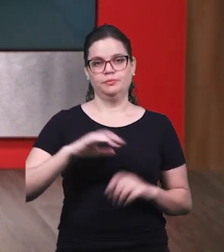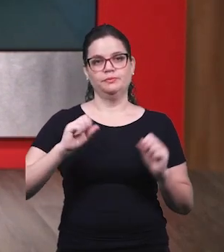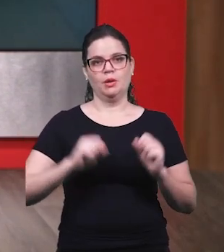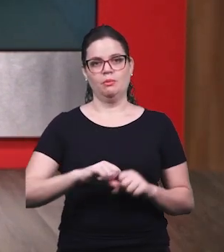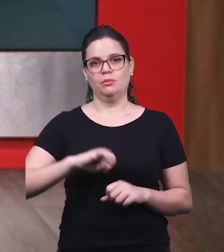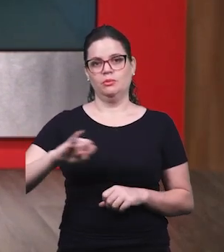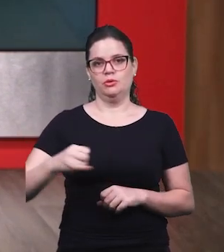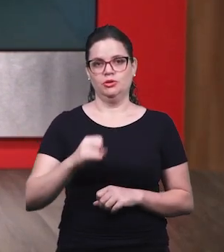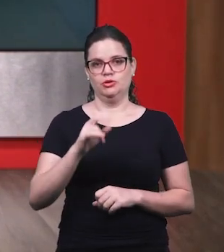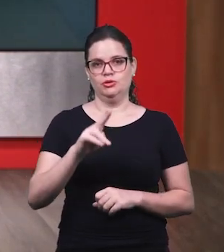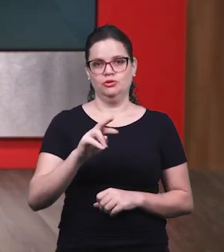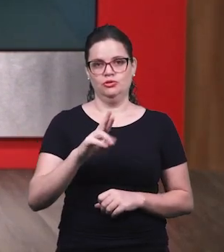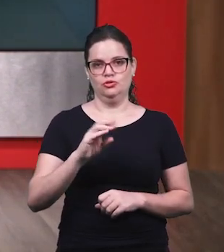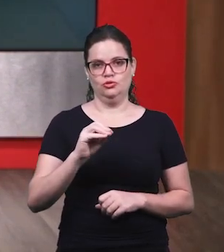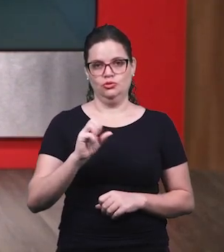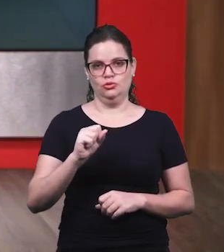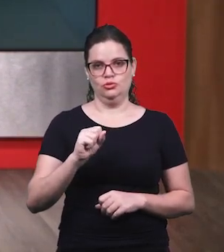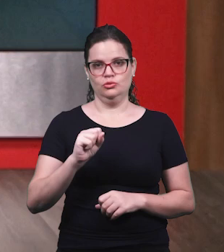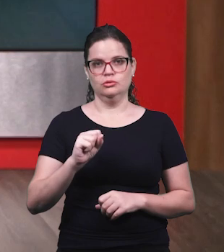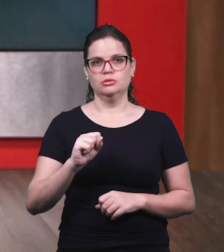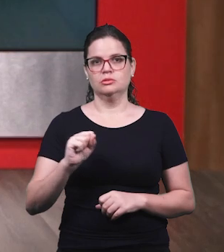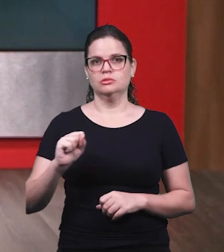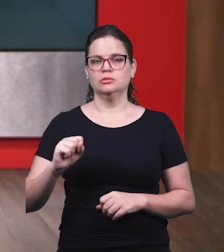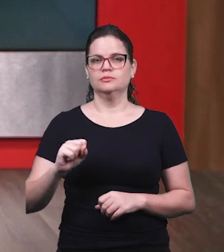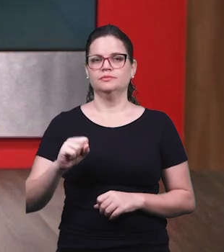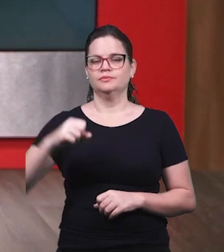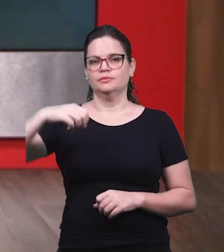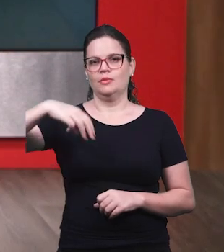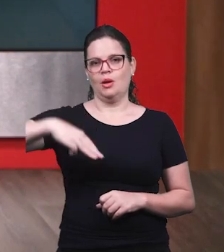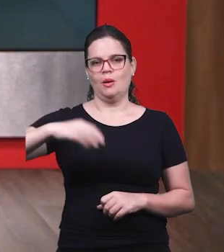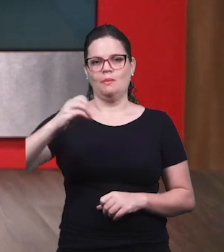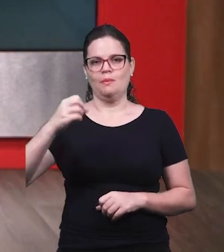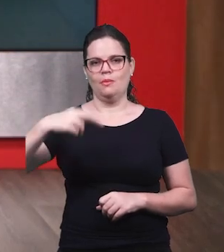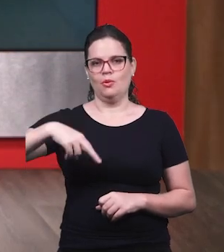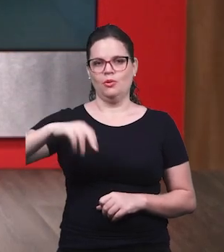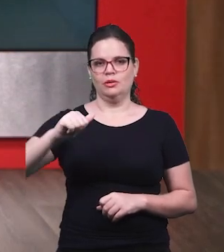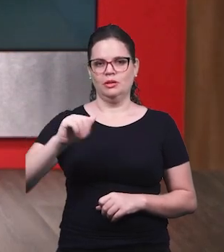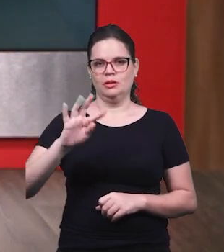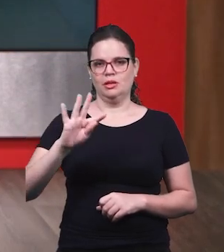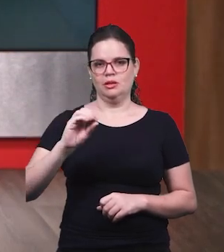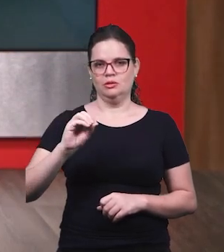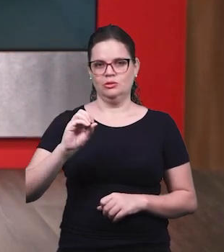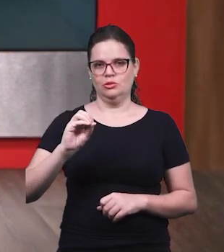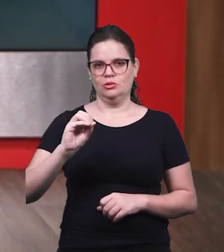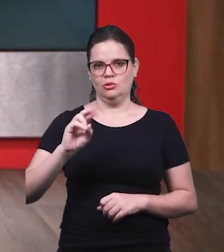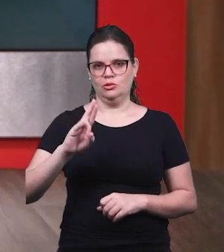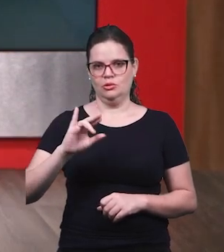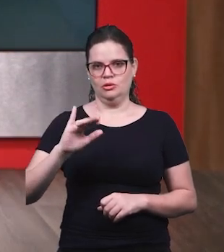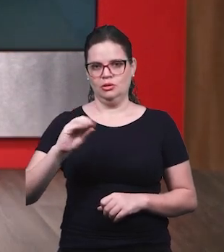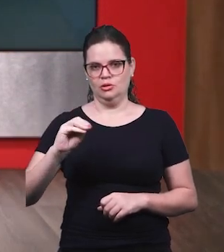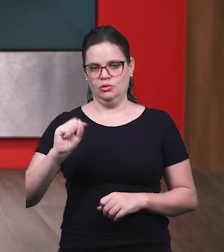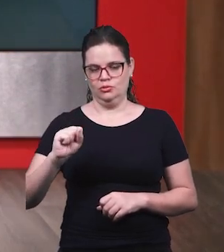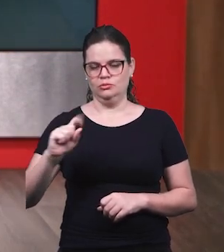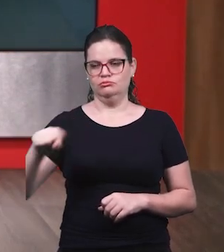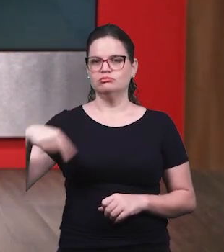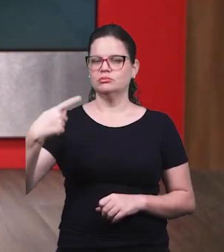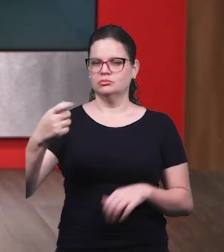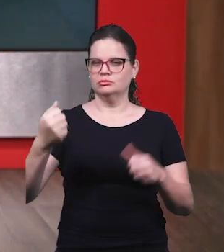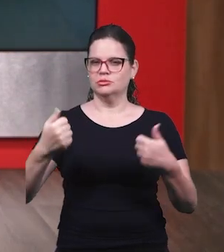juros moratórios, mais adiante nós vamos explicar detalhadamente o que é isso. Você pode